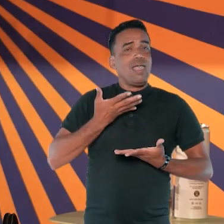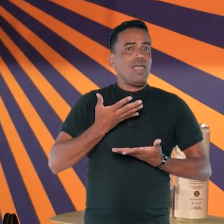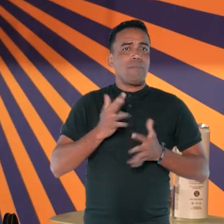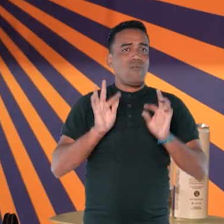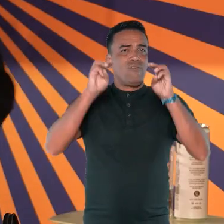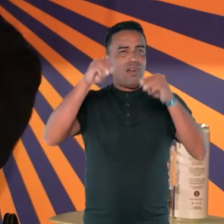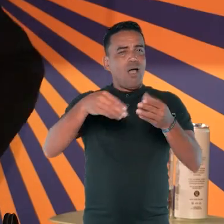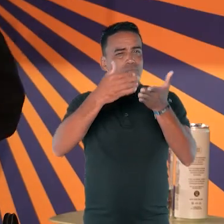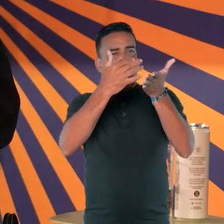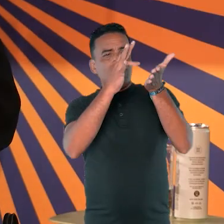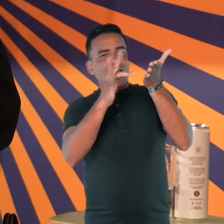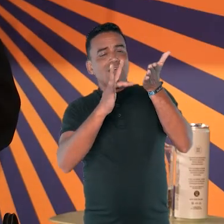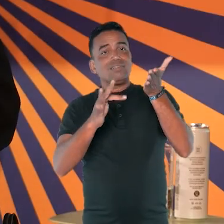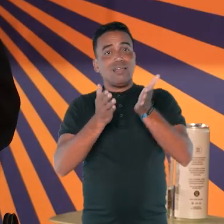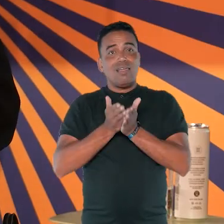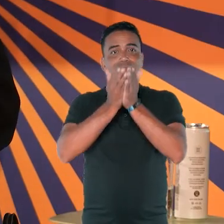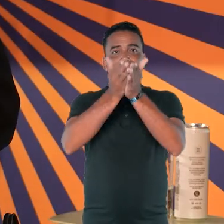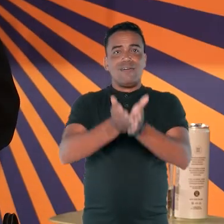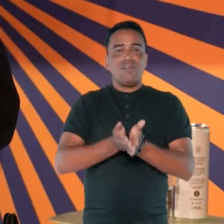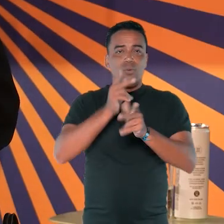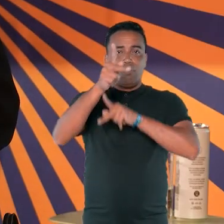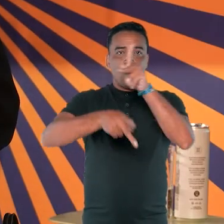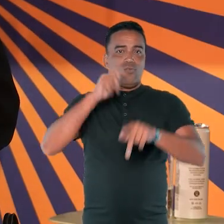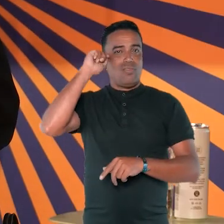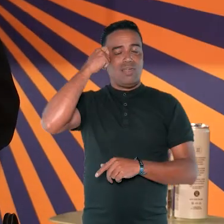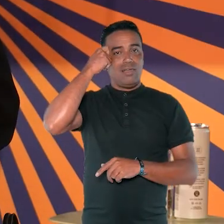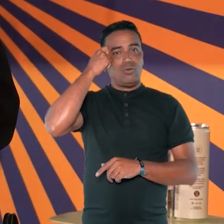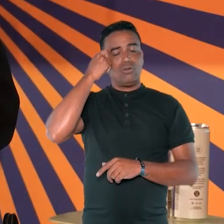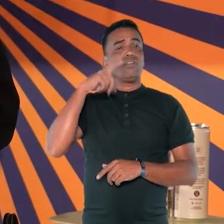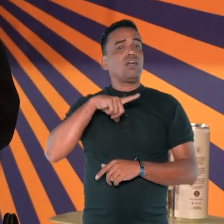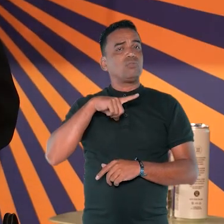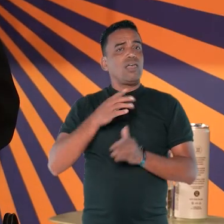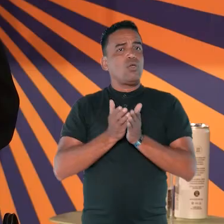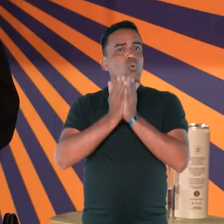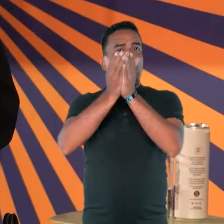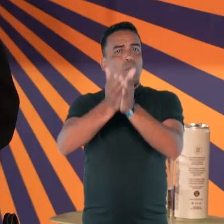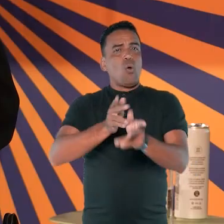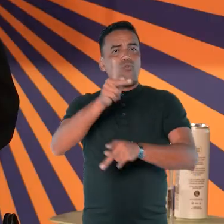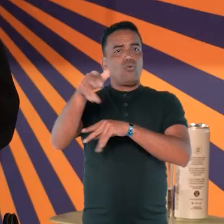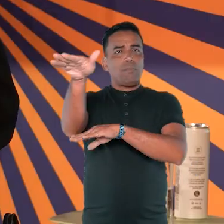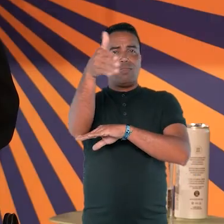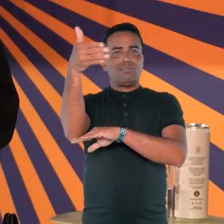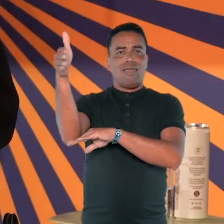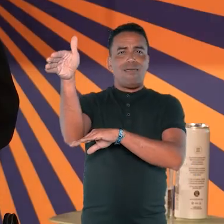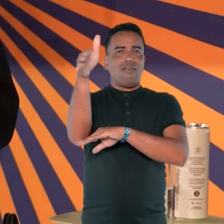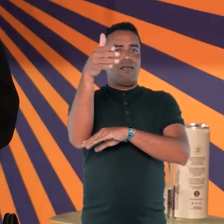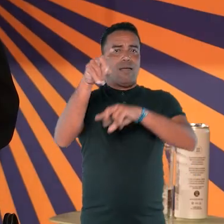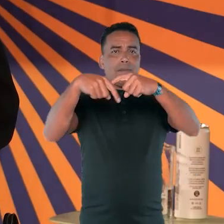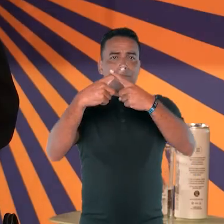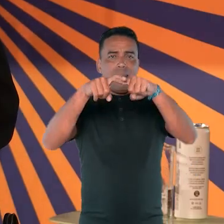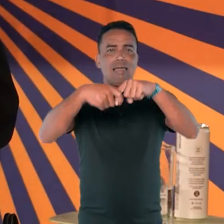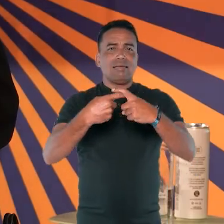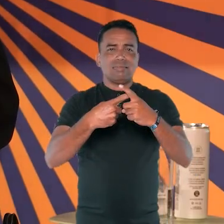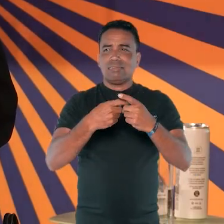finais do Navio Negreiro. E existe um povo que a bandeira empresta para cobrir tanta infâmia e